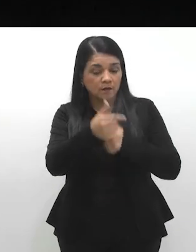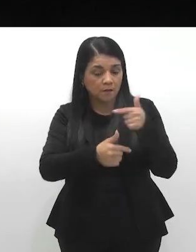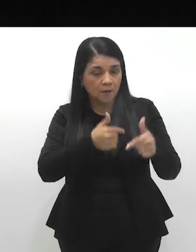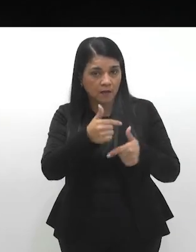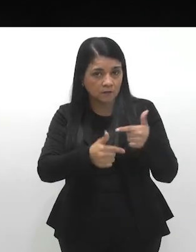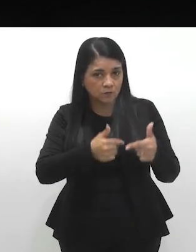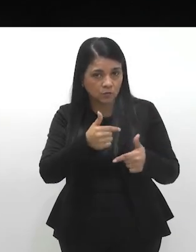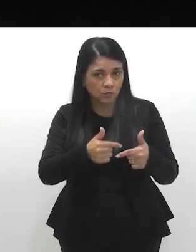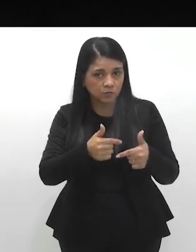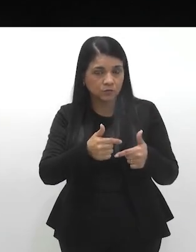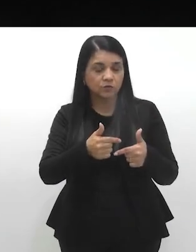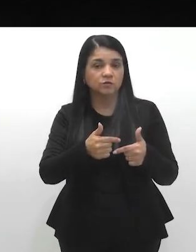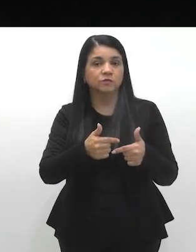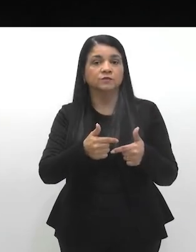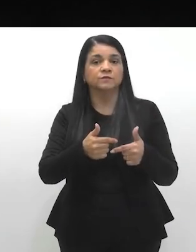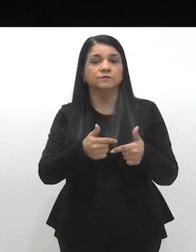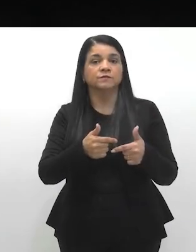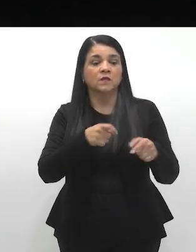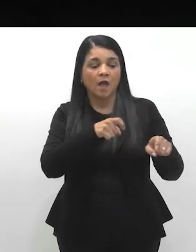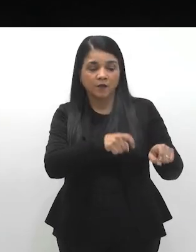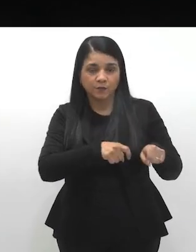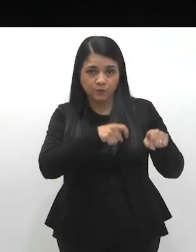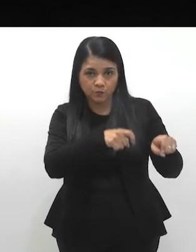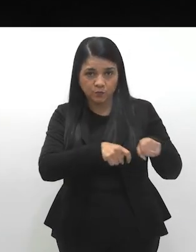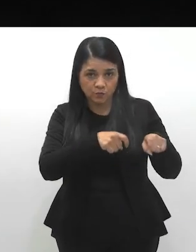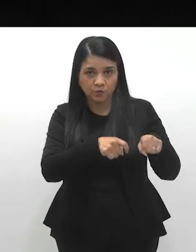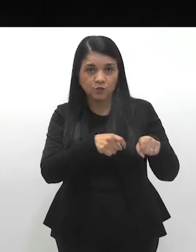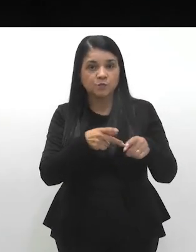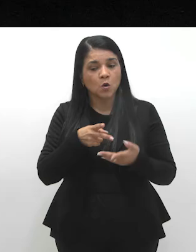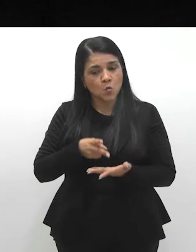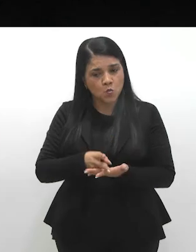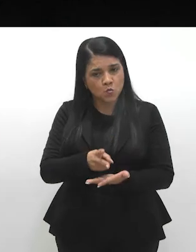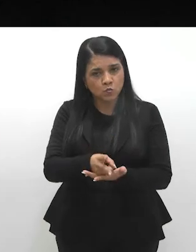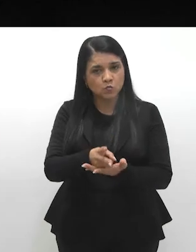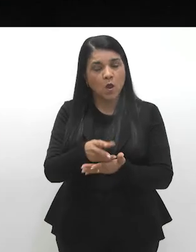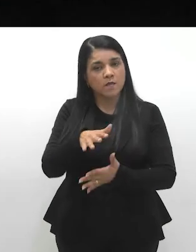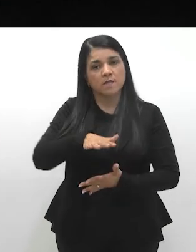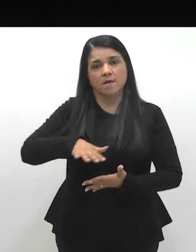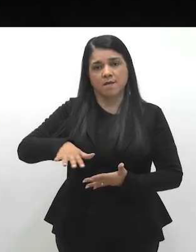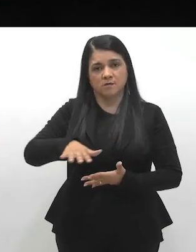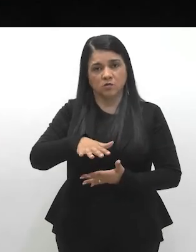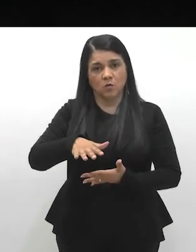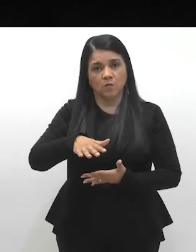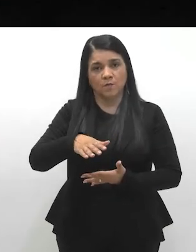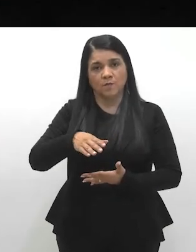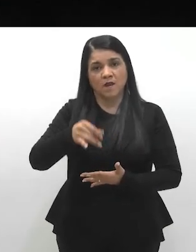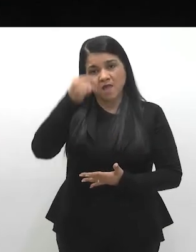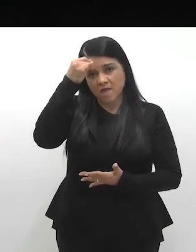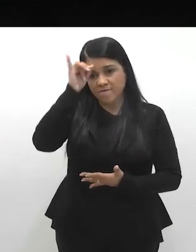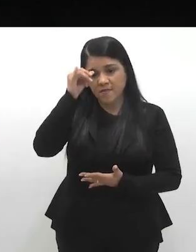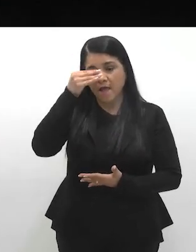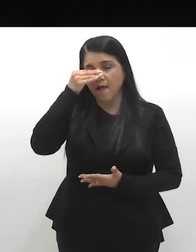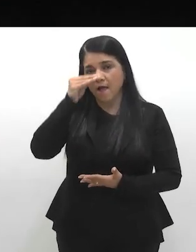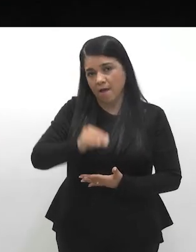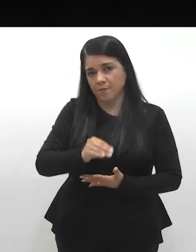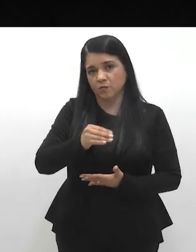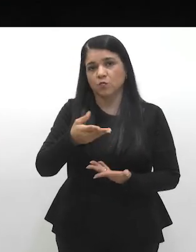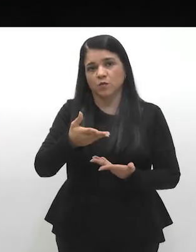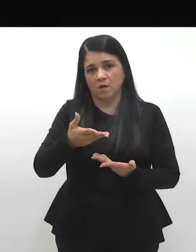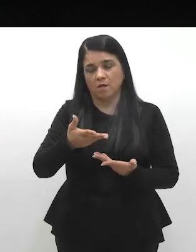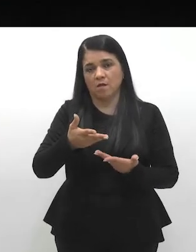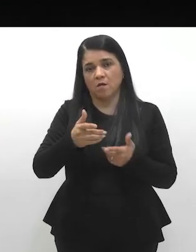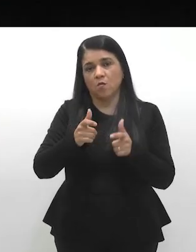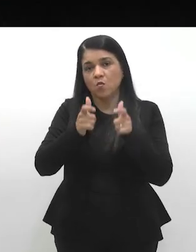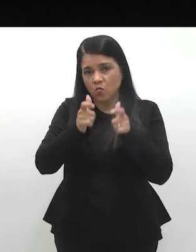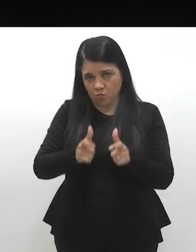de agricultores familiares, para que eles consigam se manter dentro daquela região e não abandone as suas terras. Então,